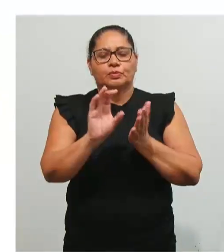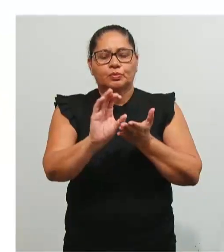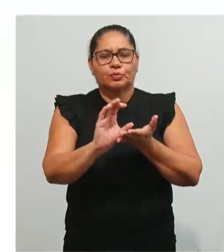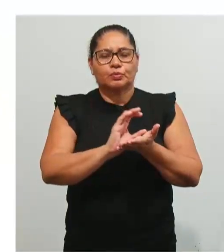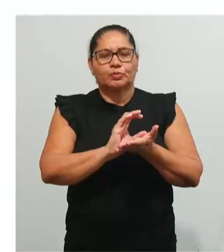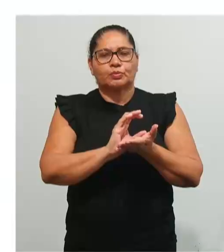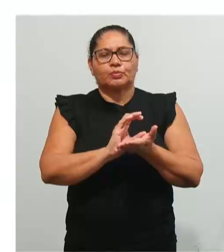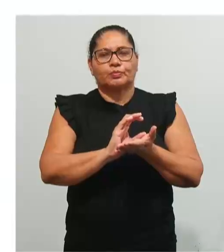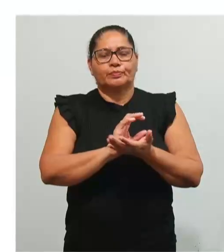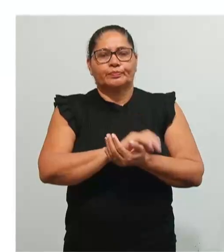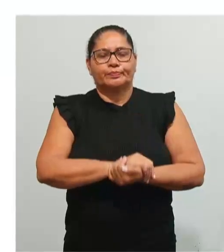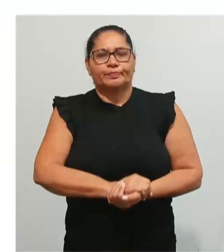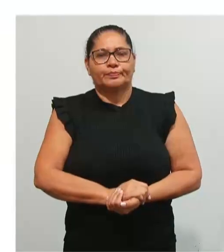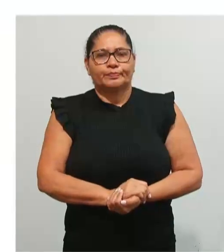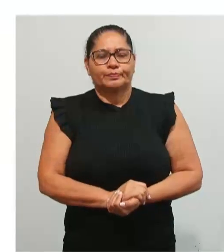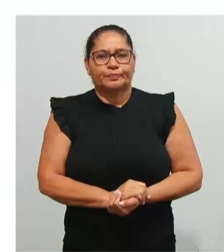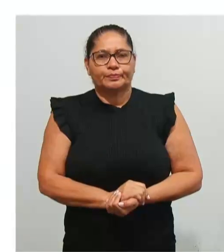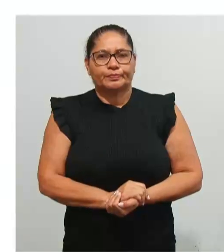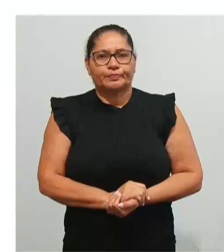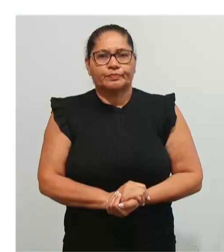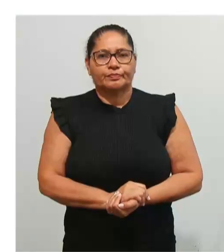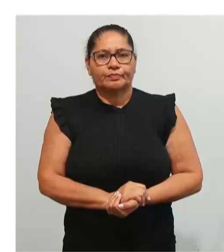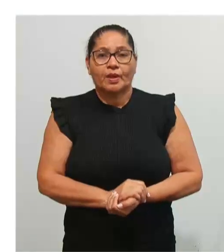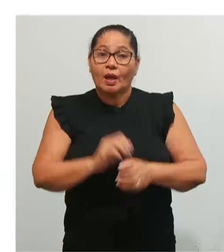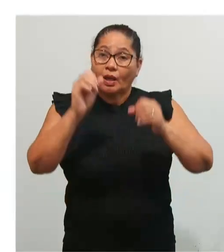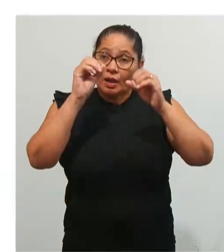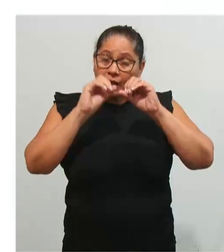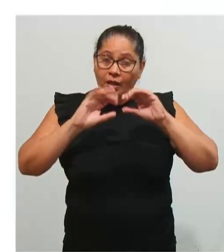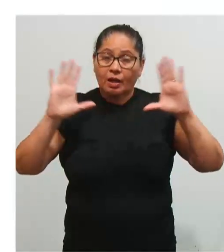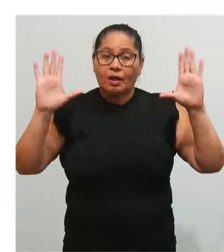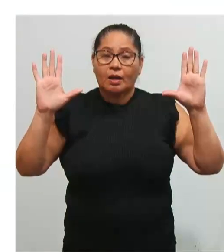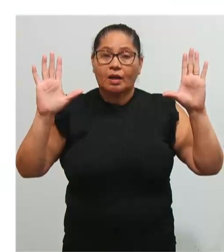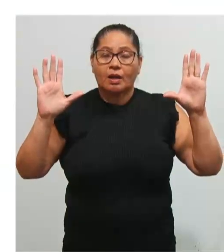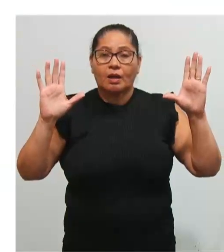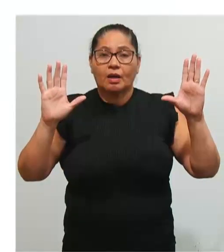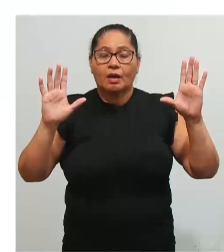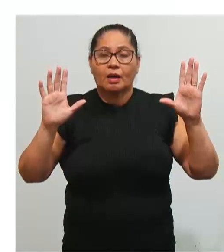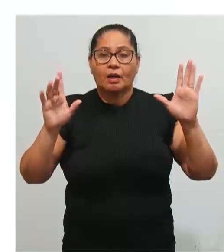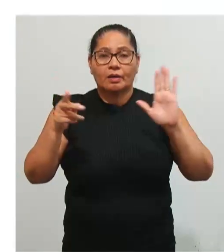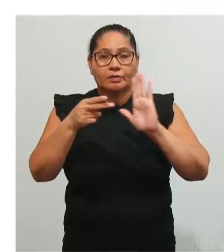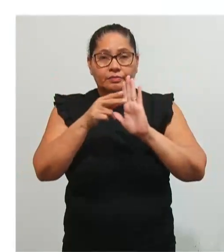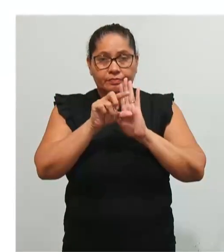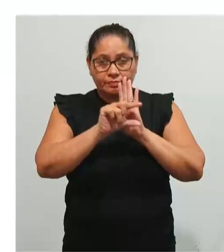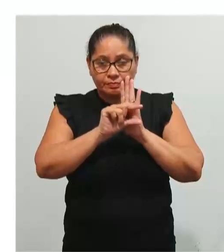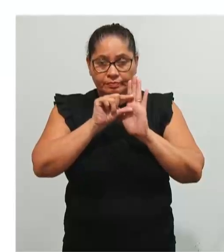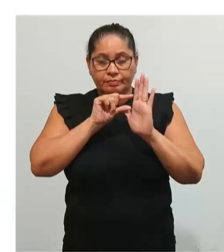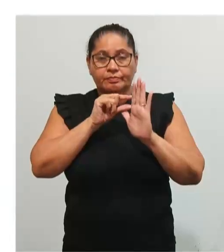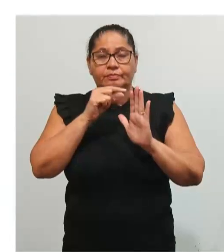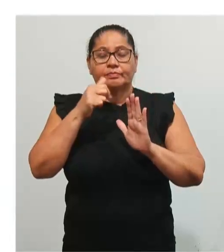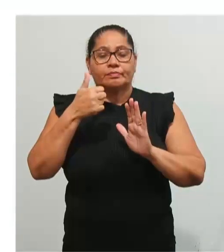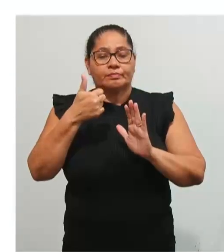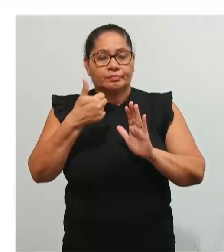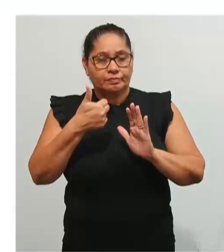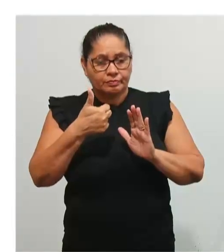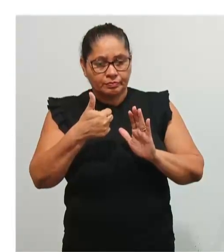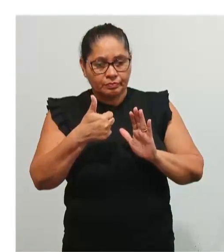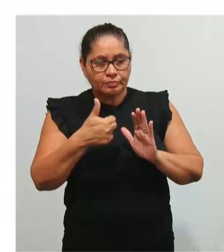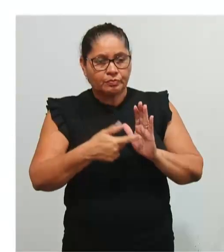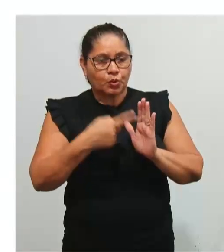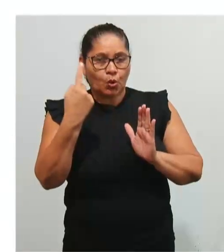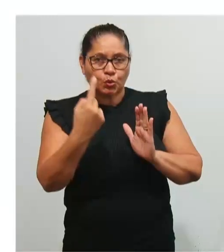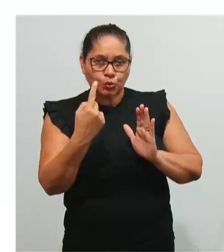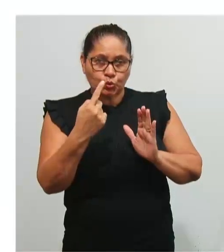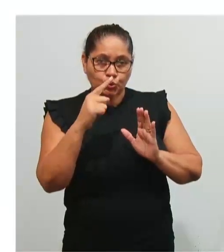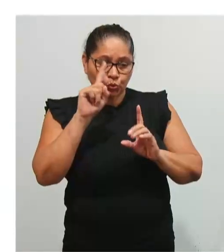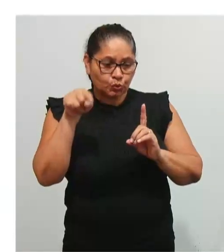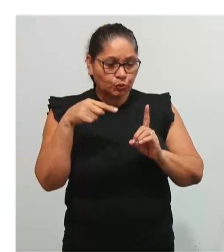dos orçamentos. Cabe esclarecer que a alteração no parágrafo único do artigo 48 da LRF tem como